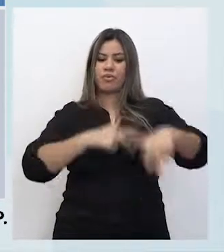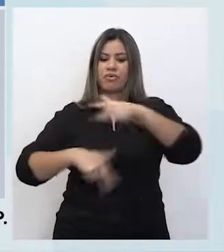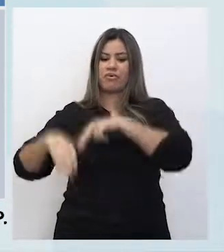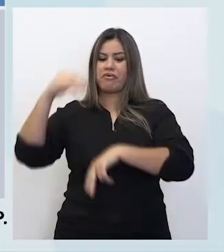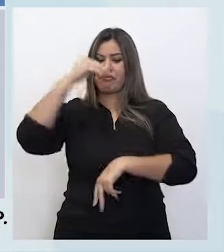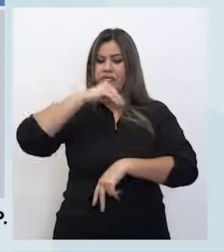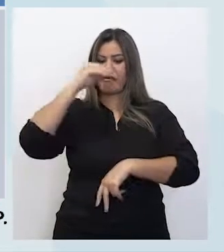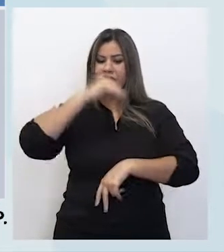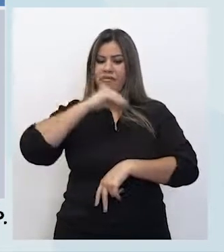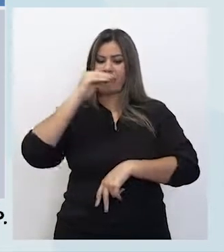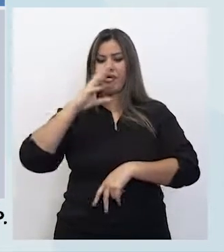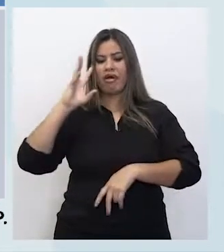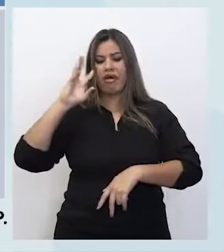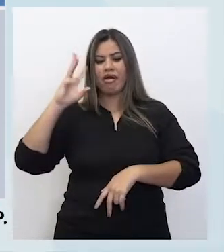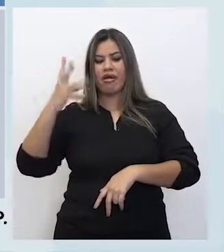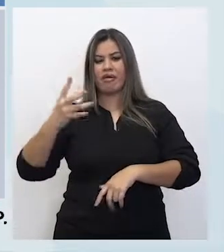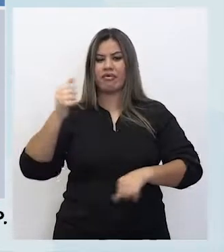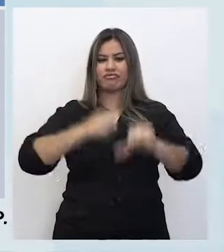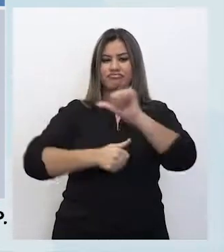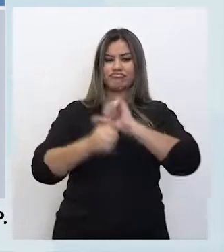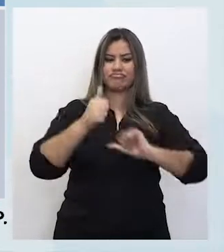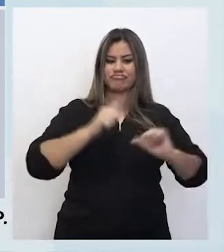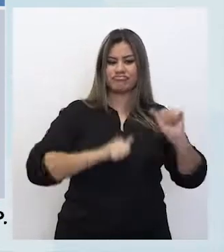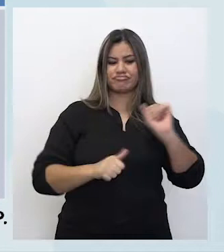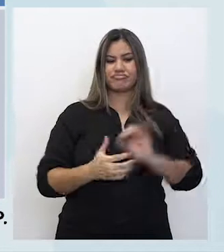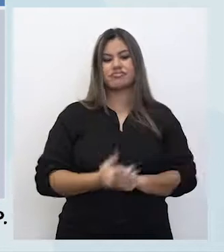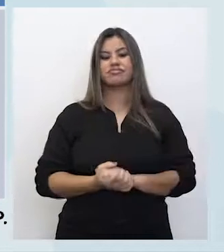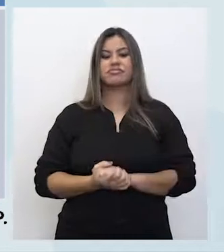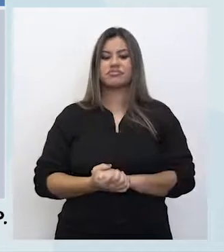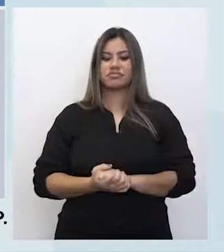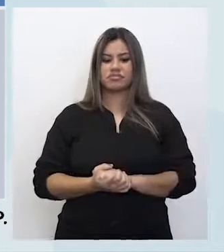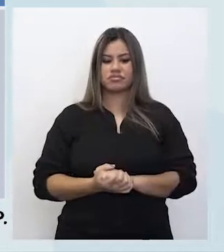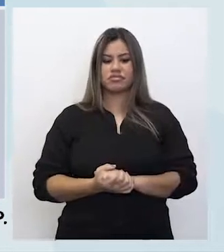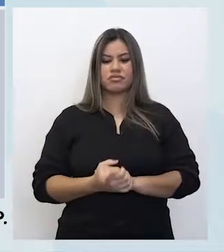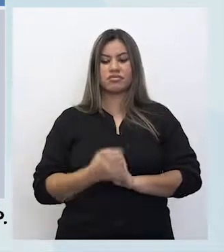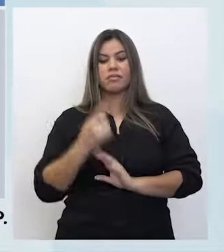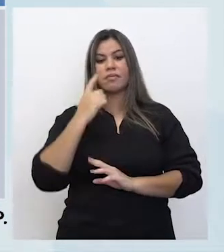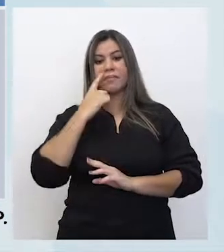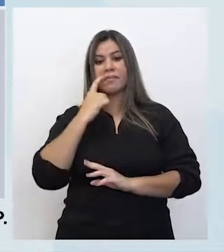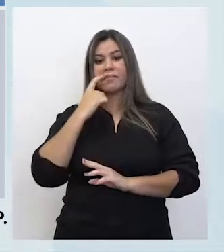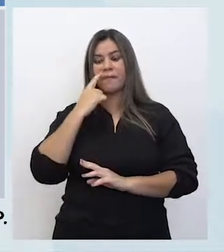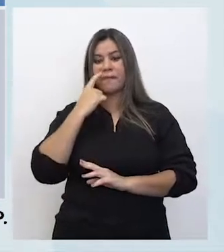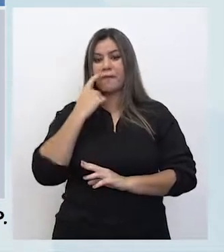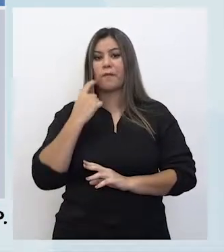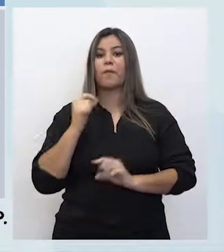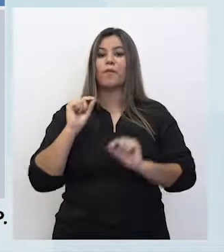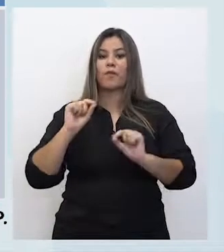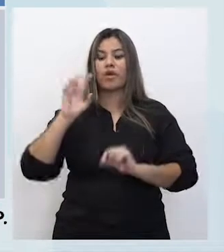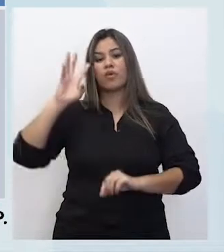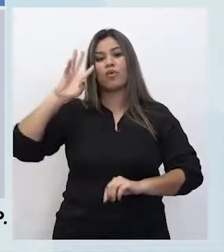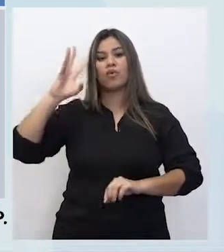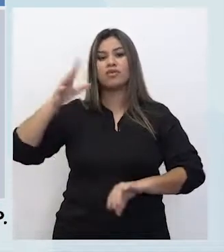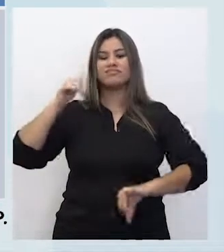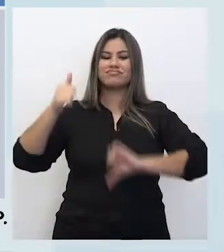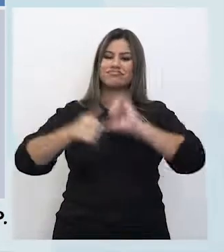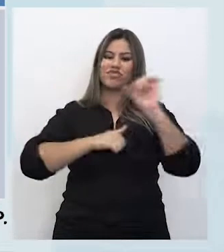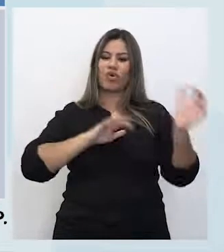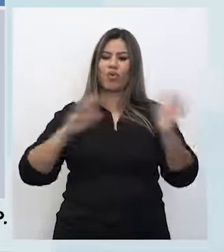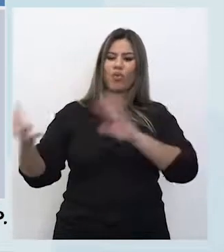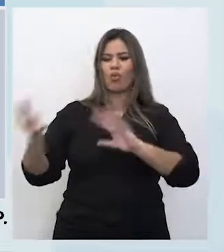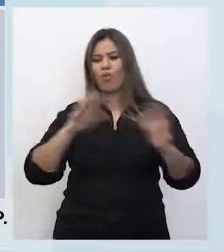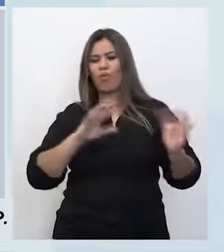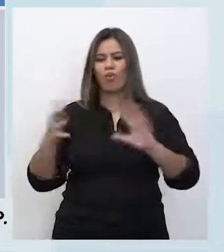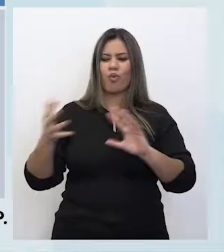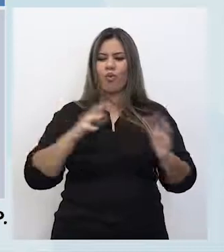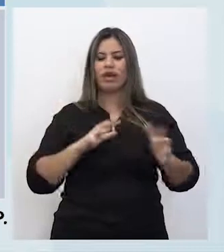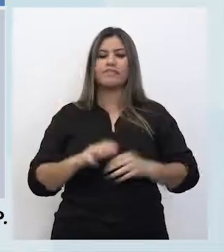populações vulneráveis a extremos climáticos, alterando o clima dessas, dessas localidades, desses